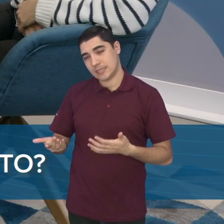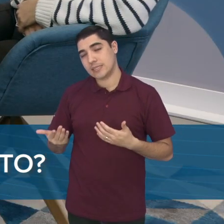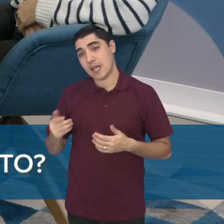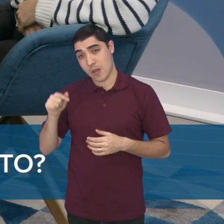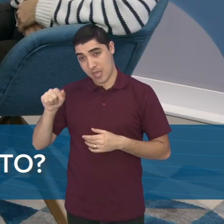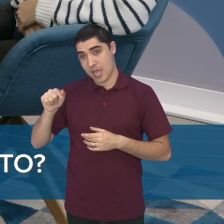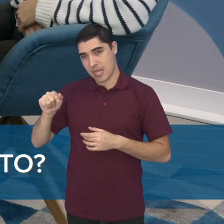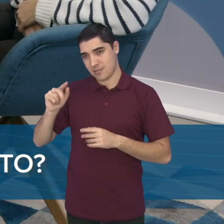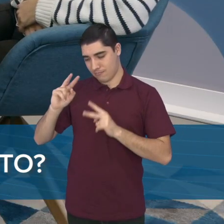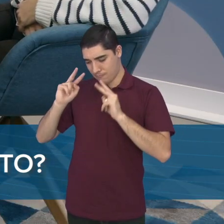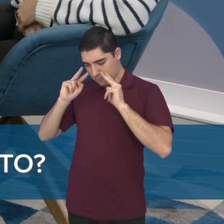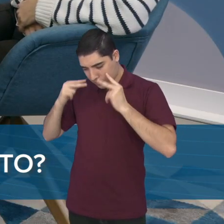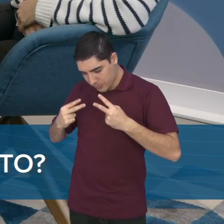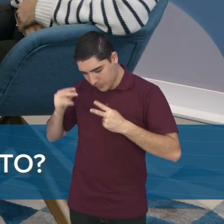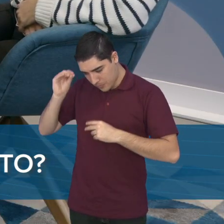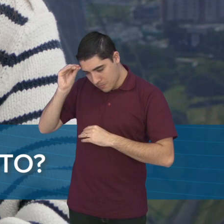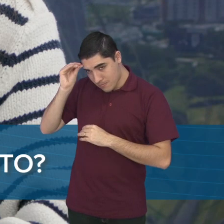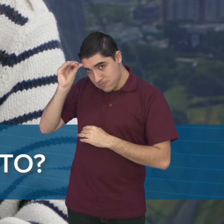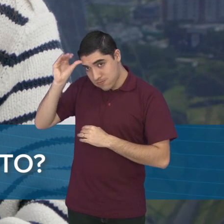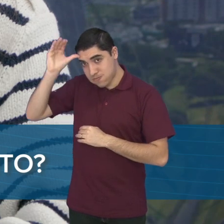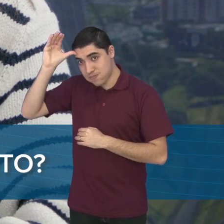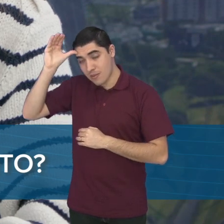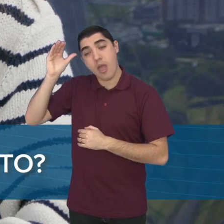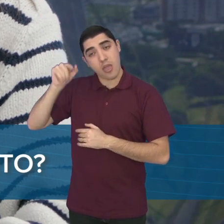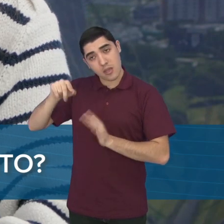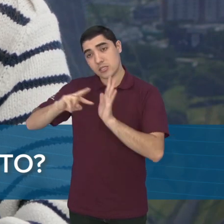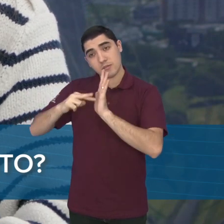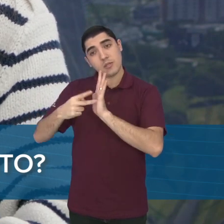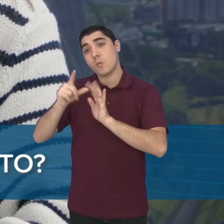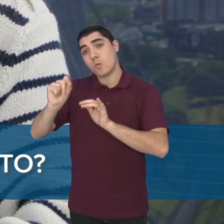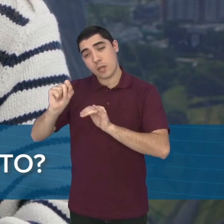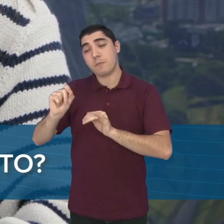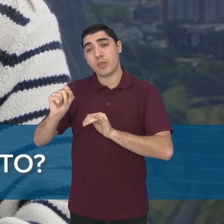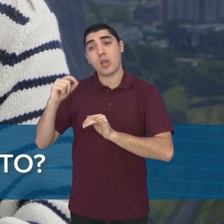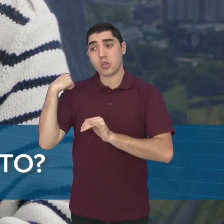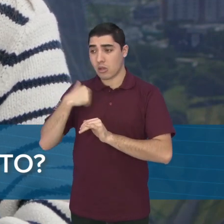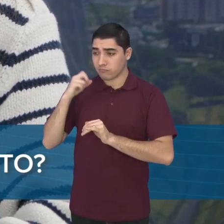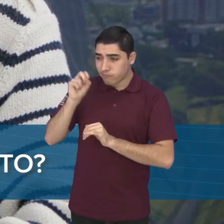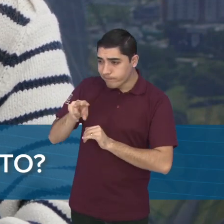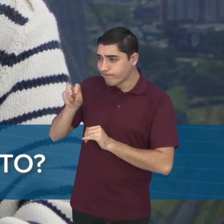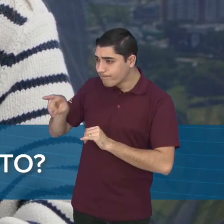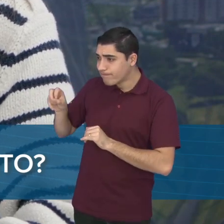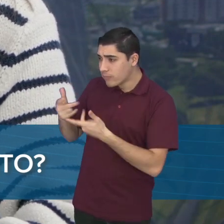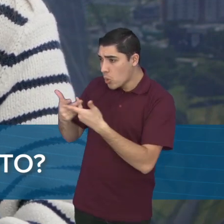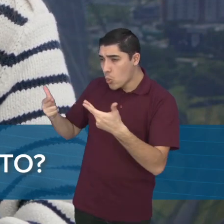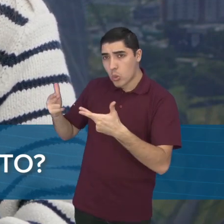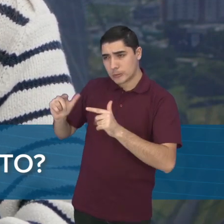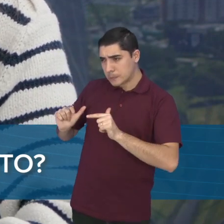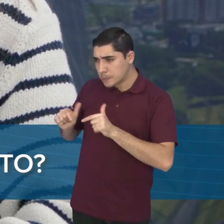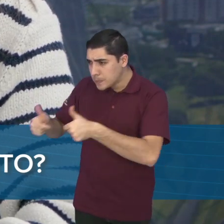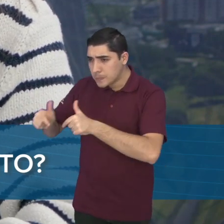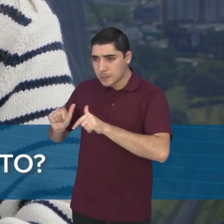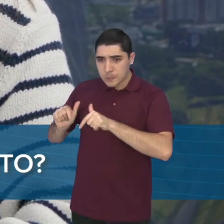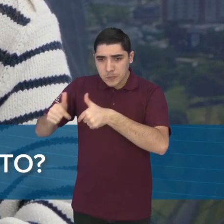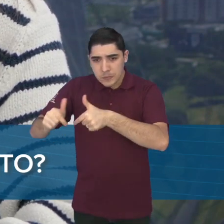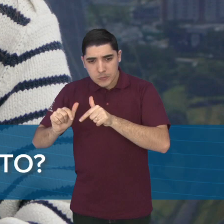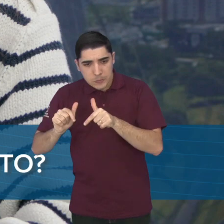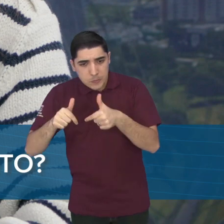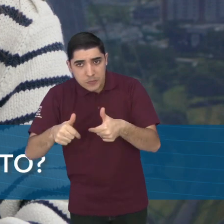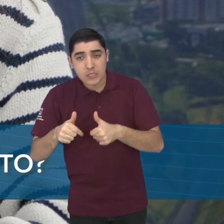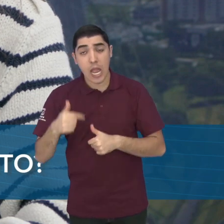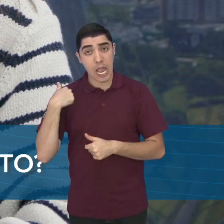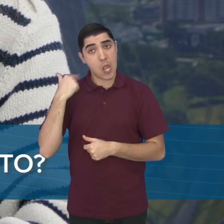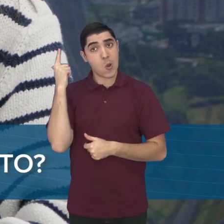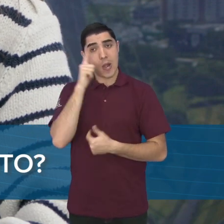de autoconhecimento é interessante exatamente para isso, né? A gente conseguir olhar para situações e ver como lidar, né, melhor. Então, quando a gente passa a